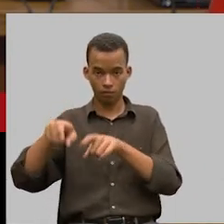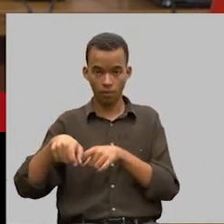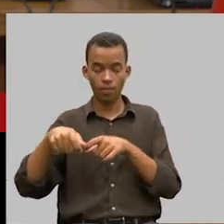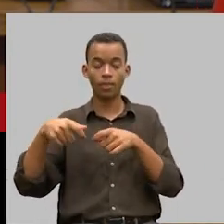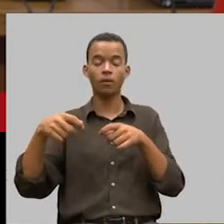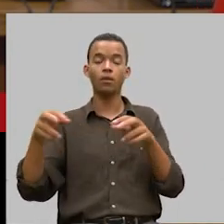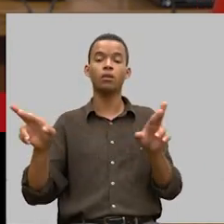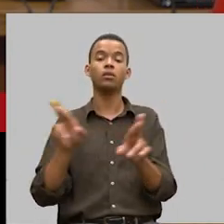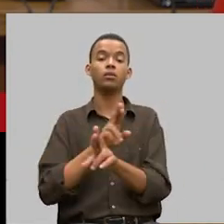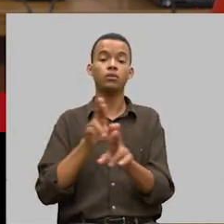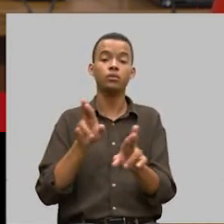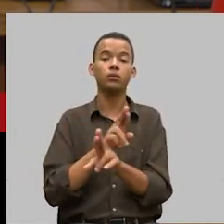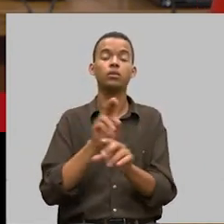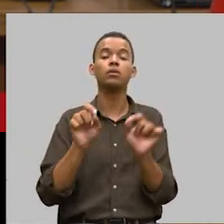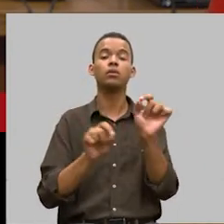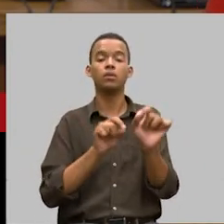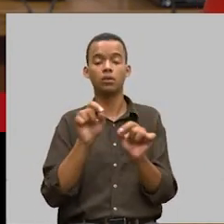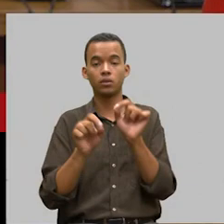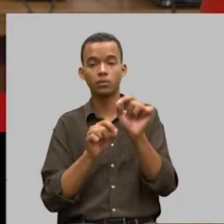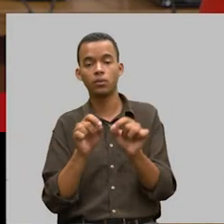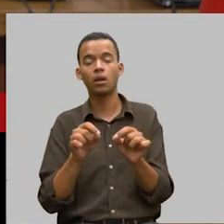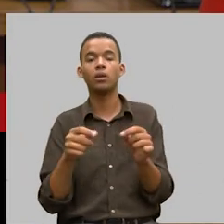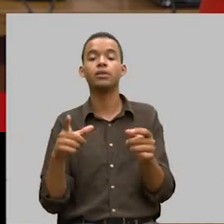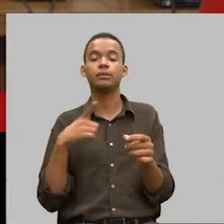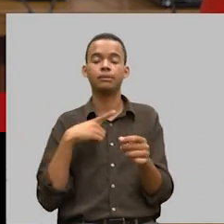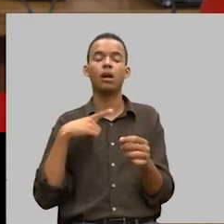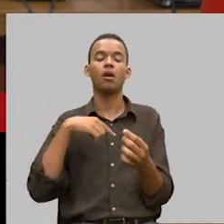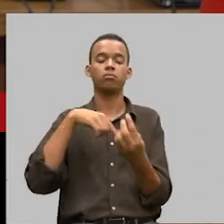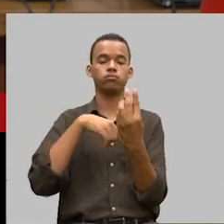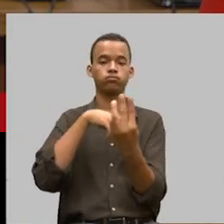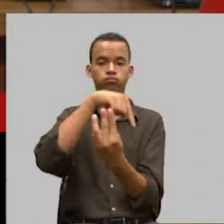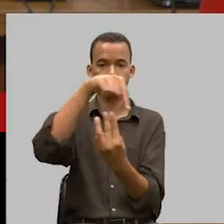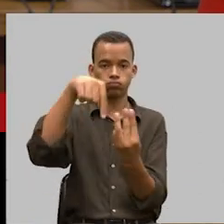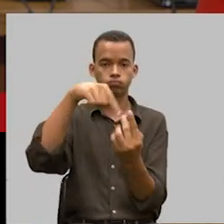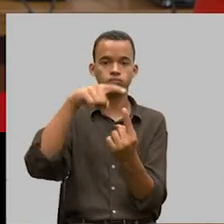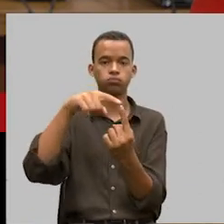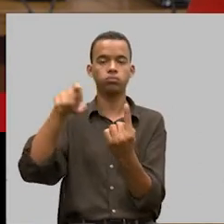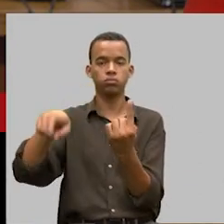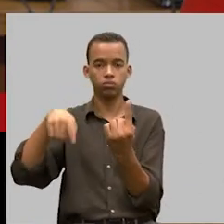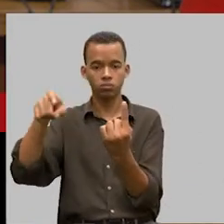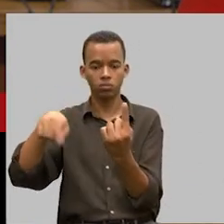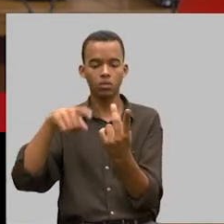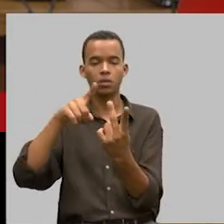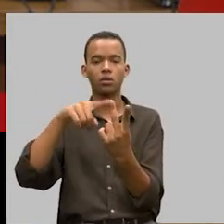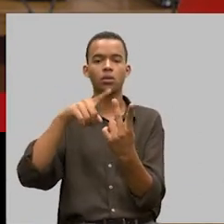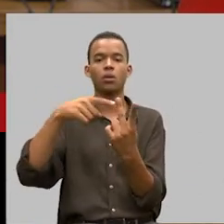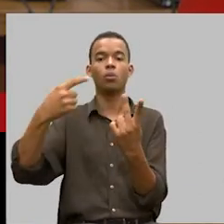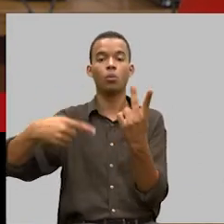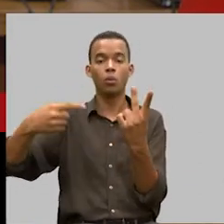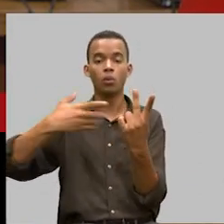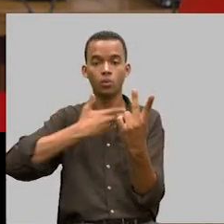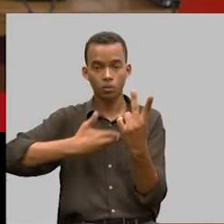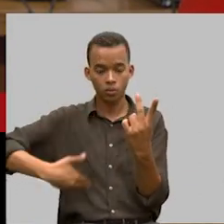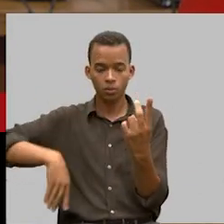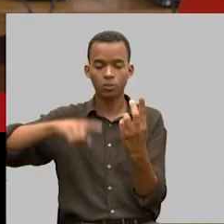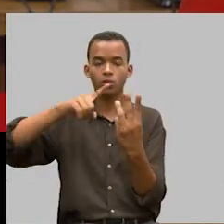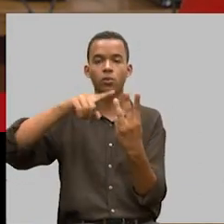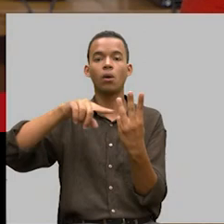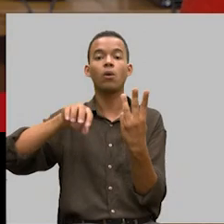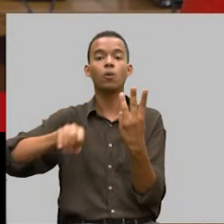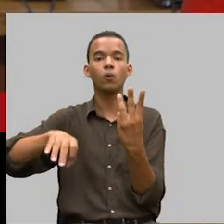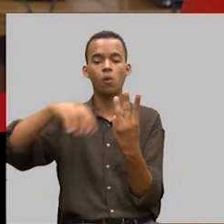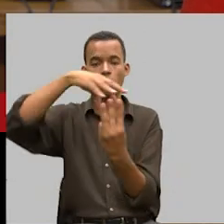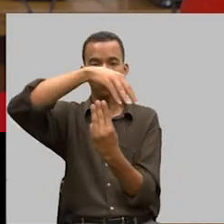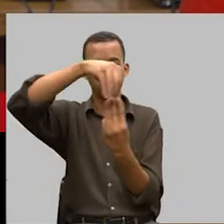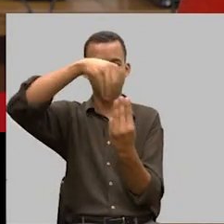está na relação né na Tríade Campo política pública educação exigindo